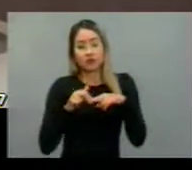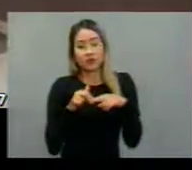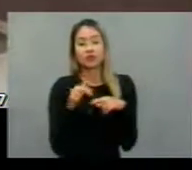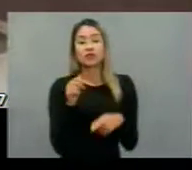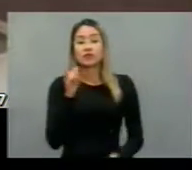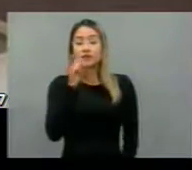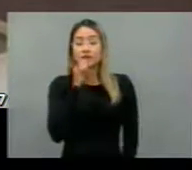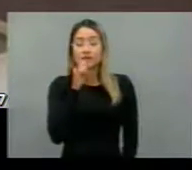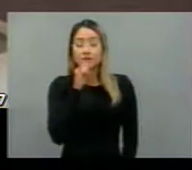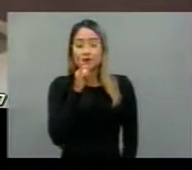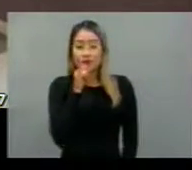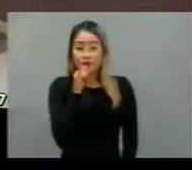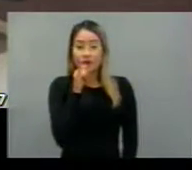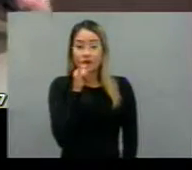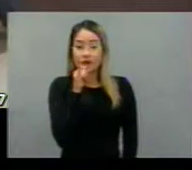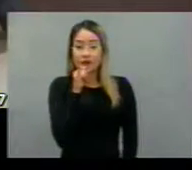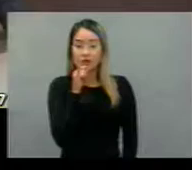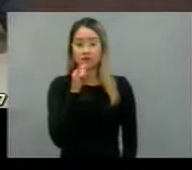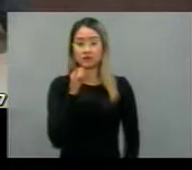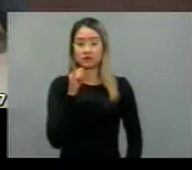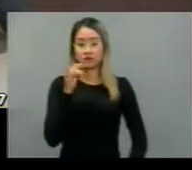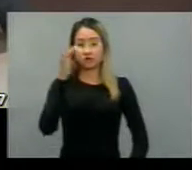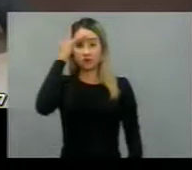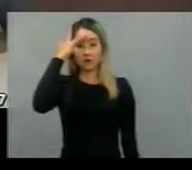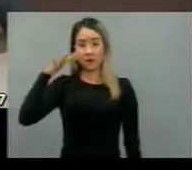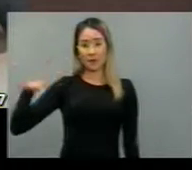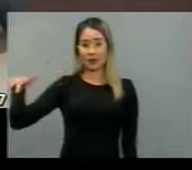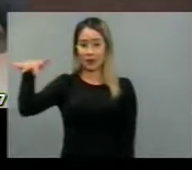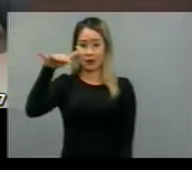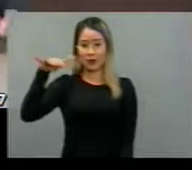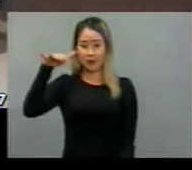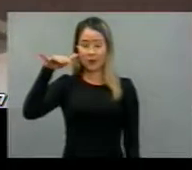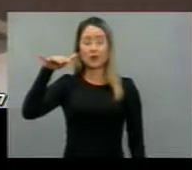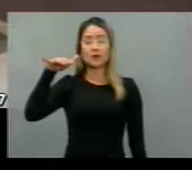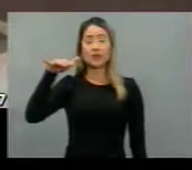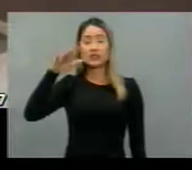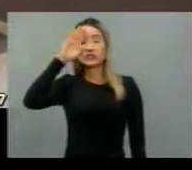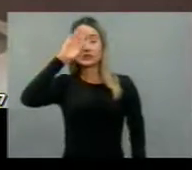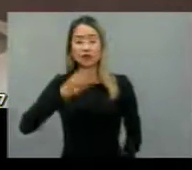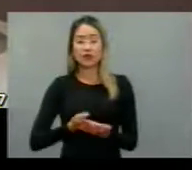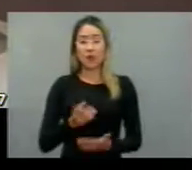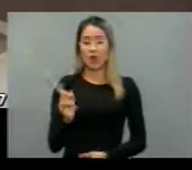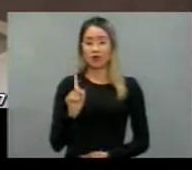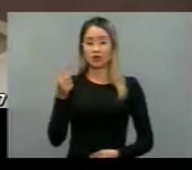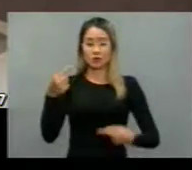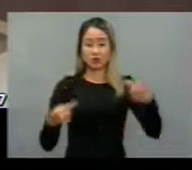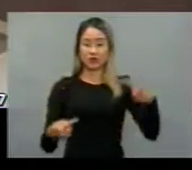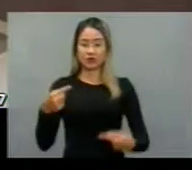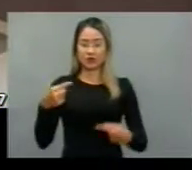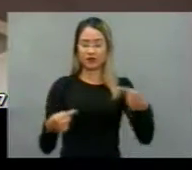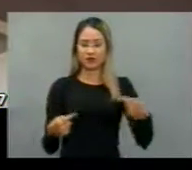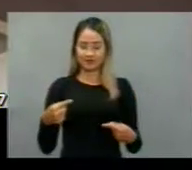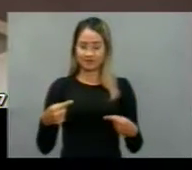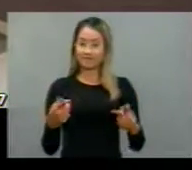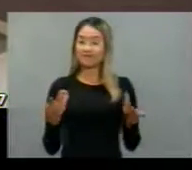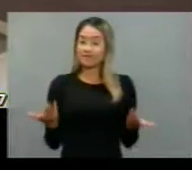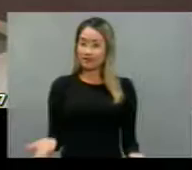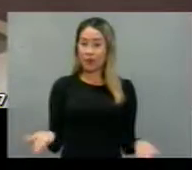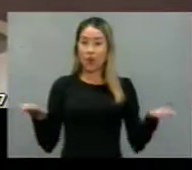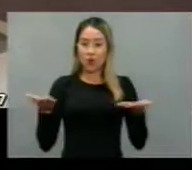teses absolutamente autoritárias e populistas. Portanto, eu queria ocupar a tribuna aqui para